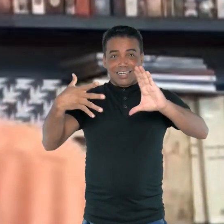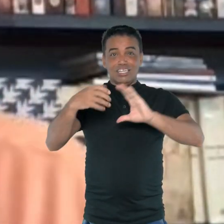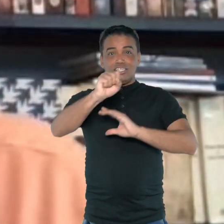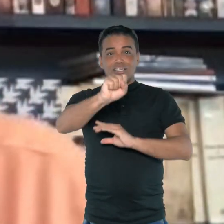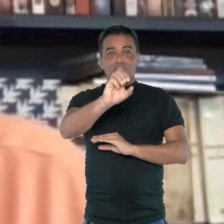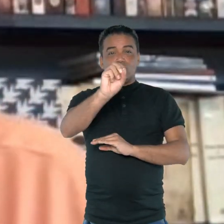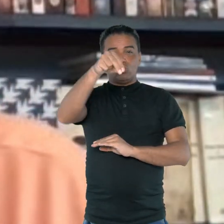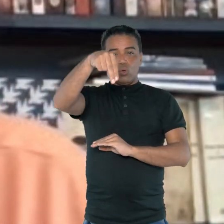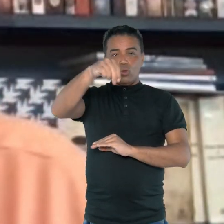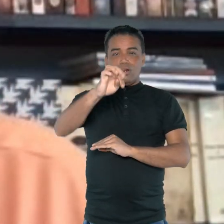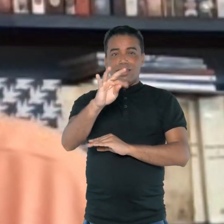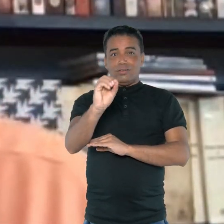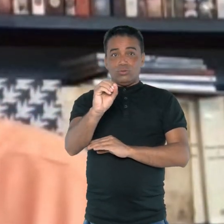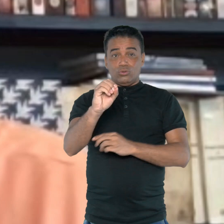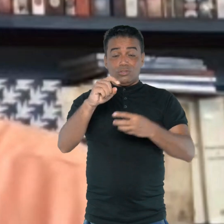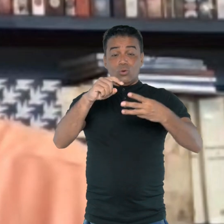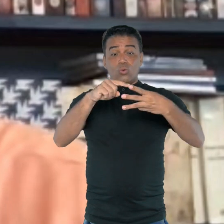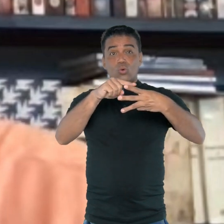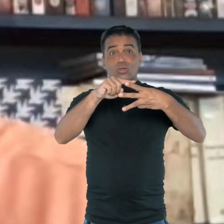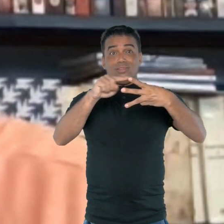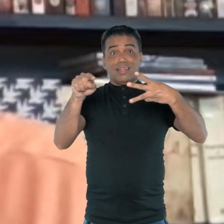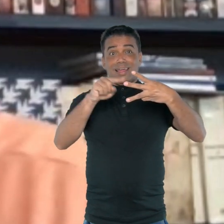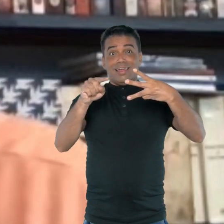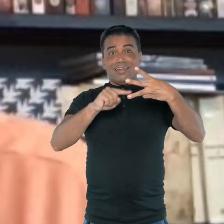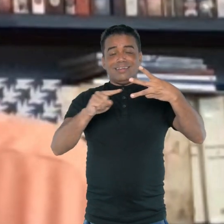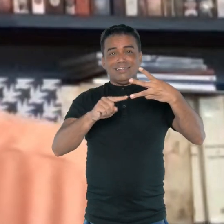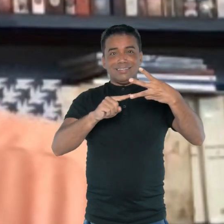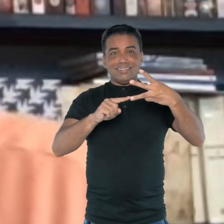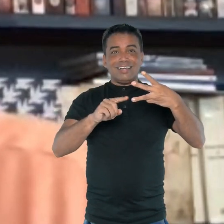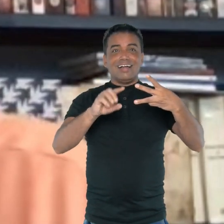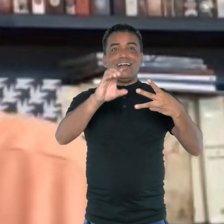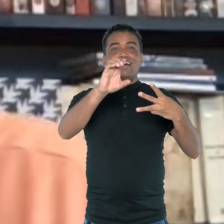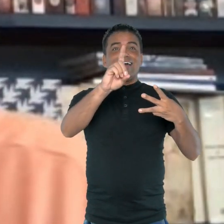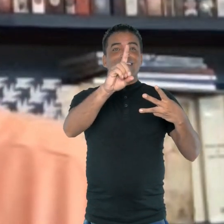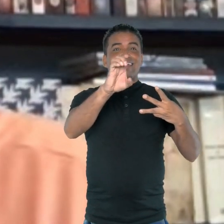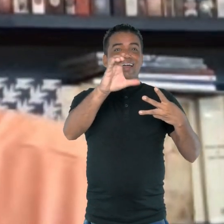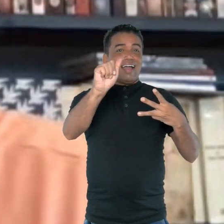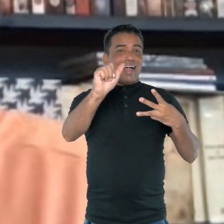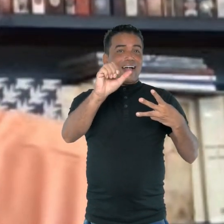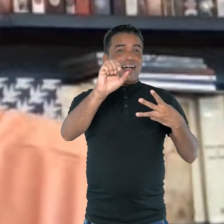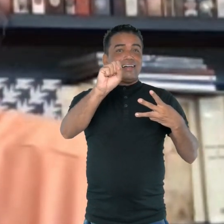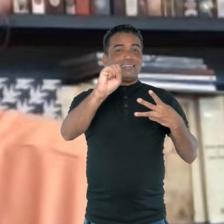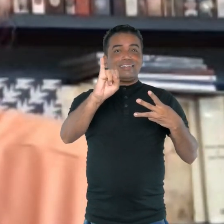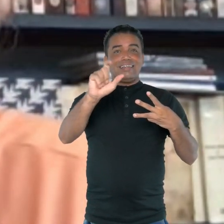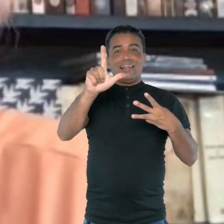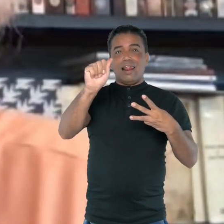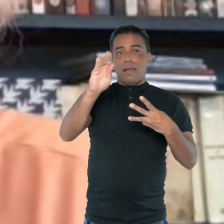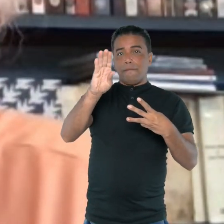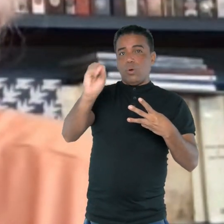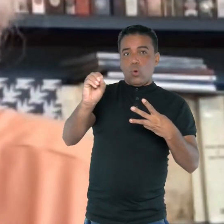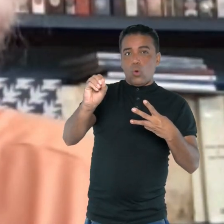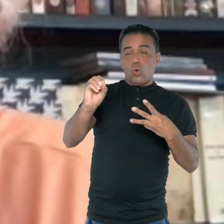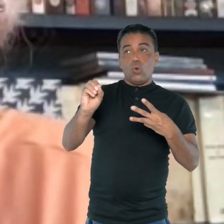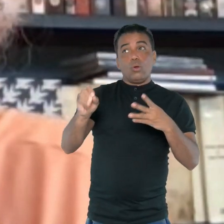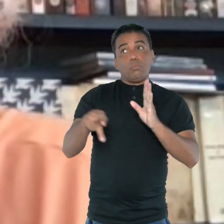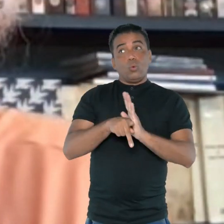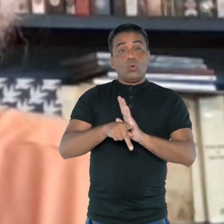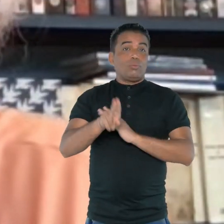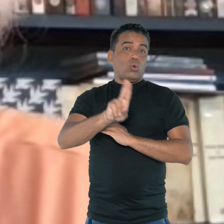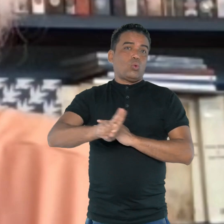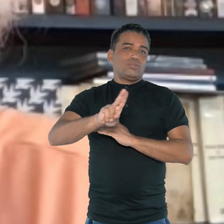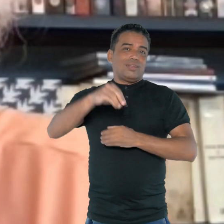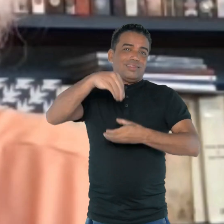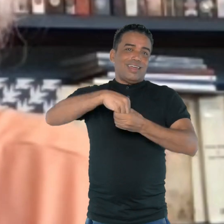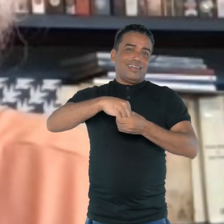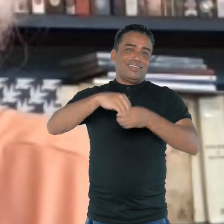são 3 versos ainda menores do que o decassílabo que normalmente usamos no soneto. E